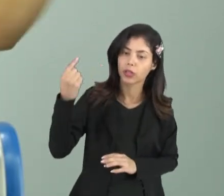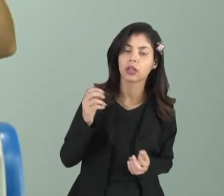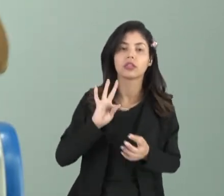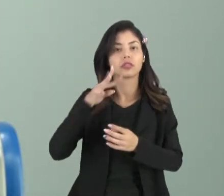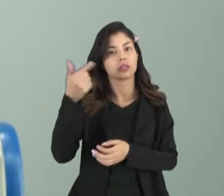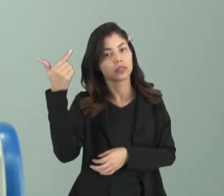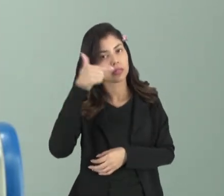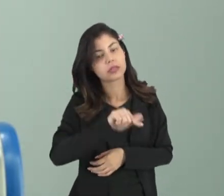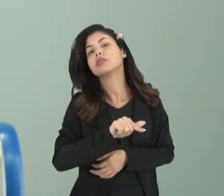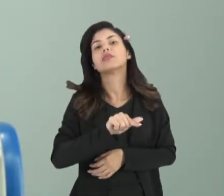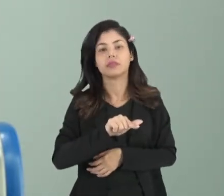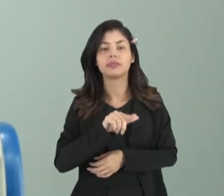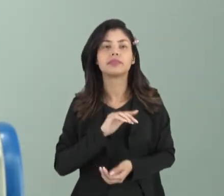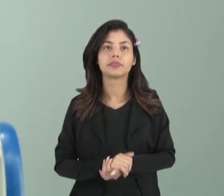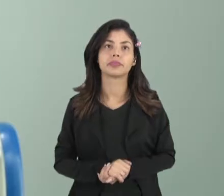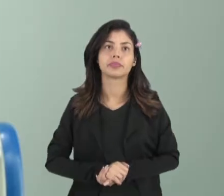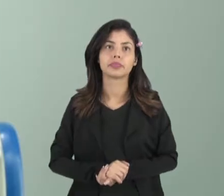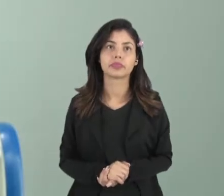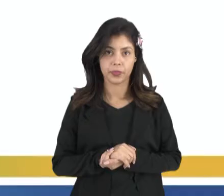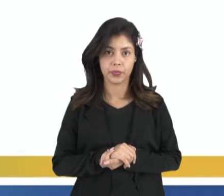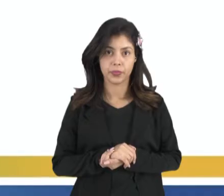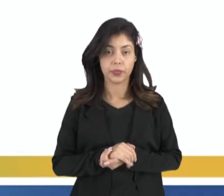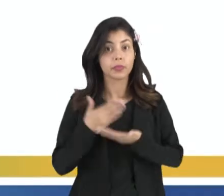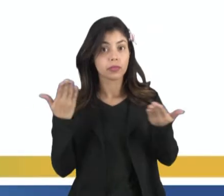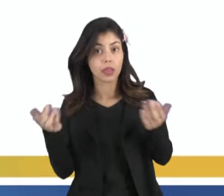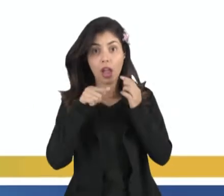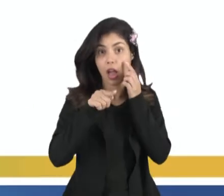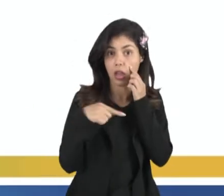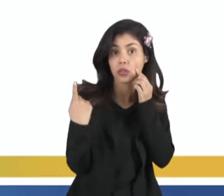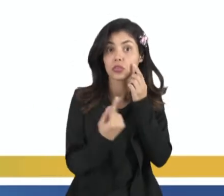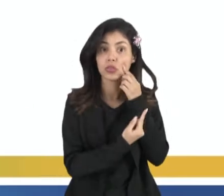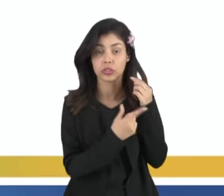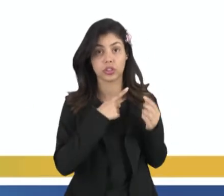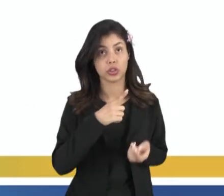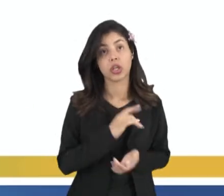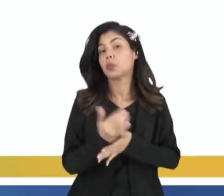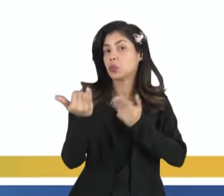que os nervos consigam atuar. E aí, o que nós